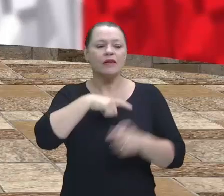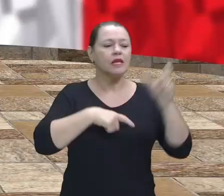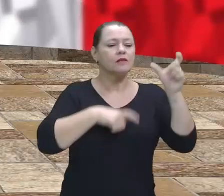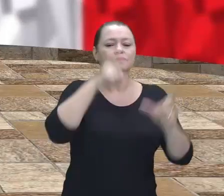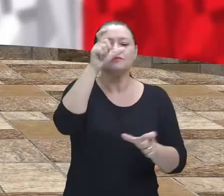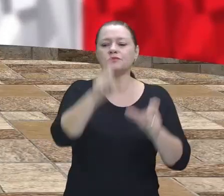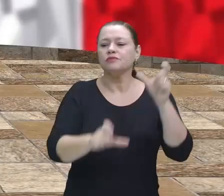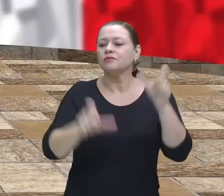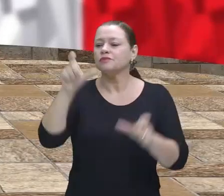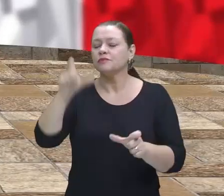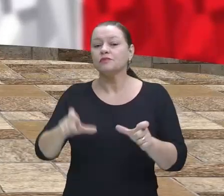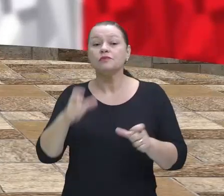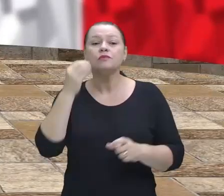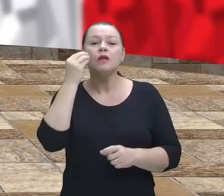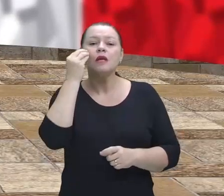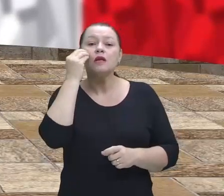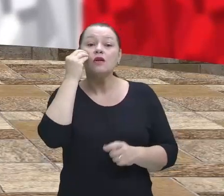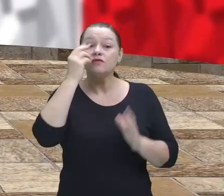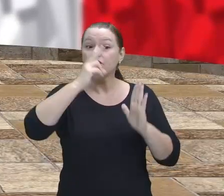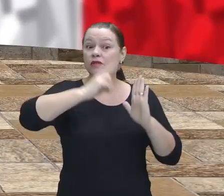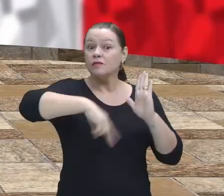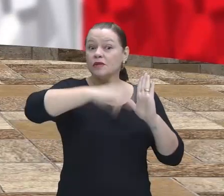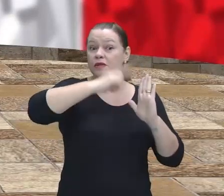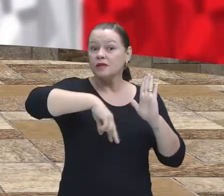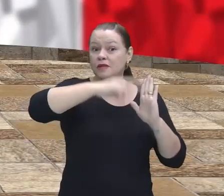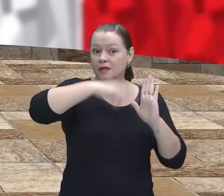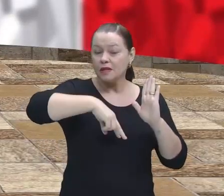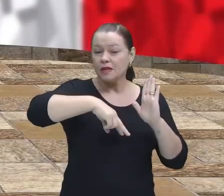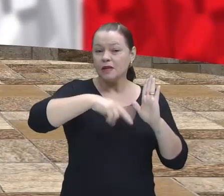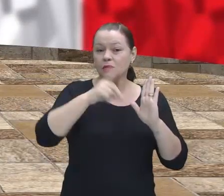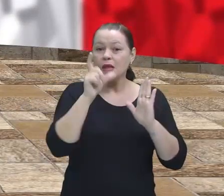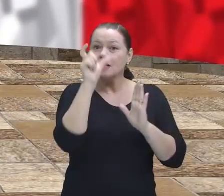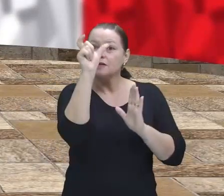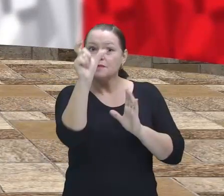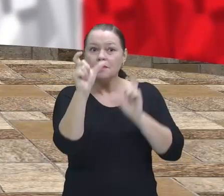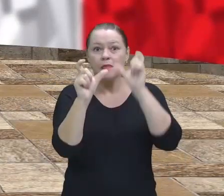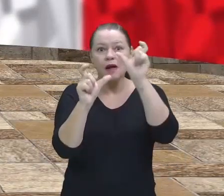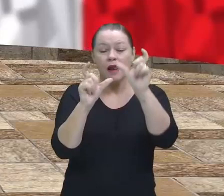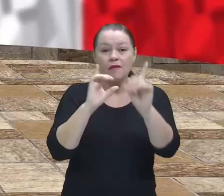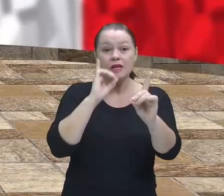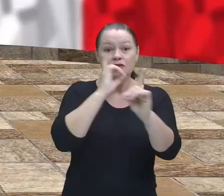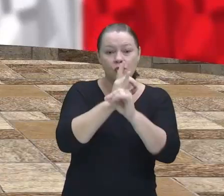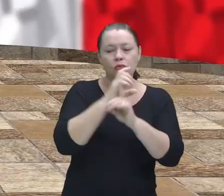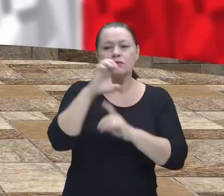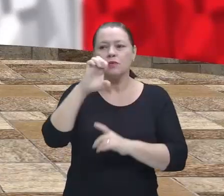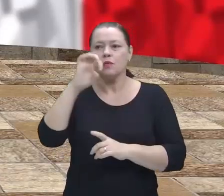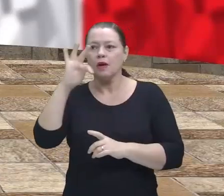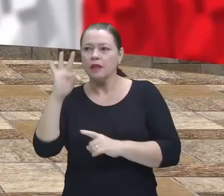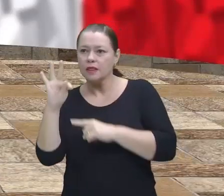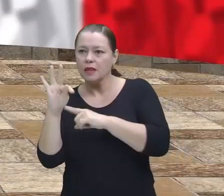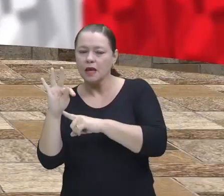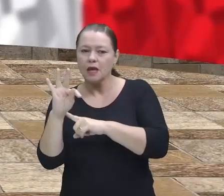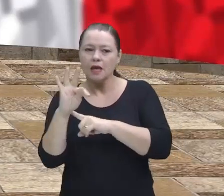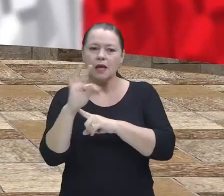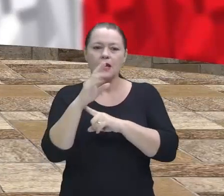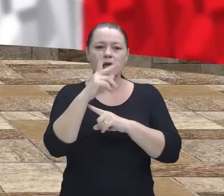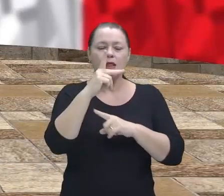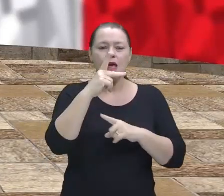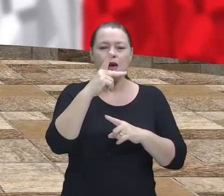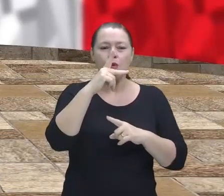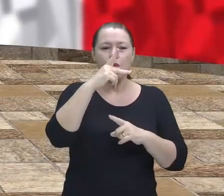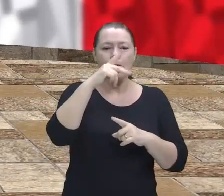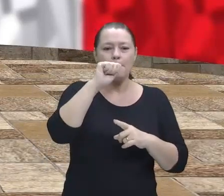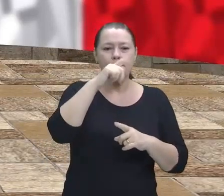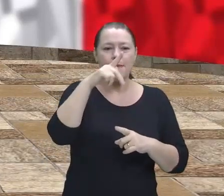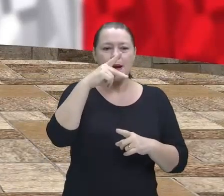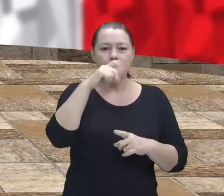personagens que nós acabamos de ouvir. Aliás, de achar no nosso caça-palavras. O ET, o bicho-papão,